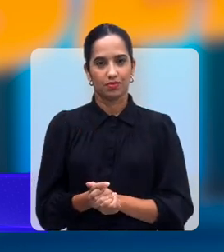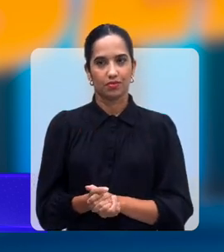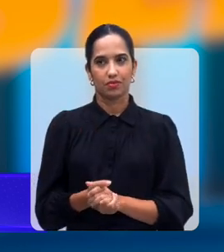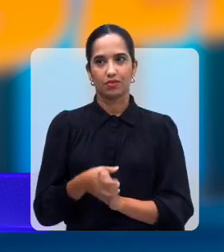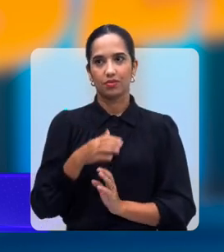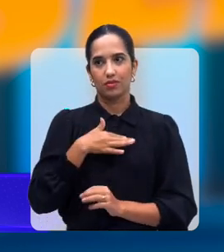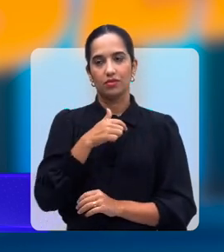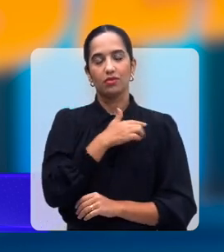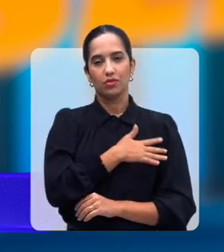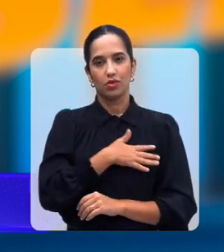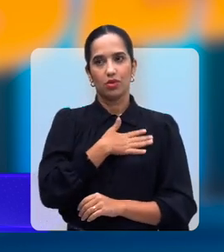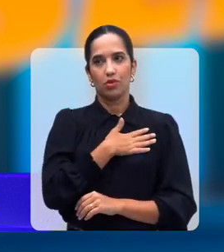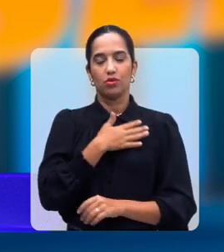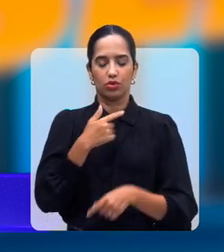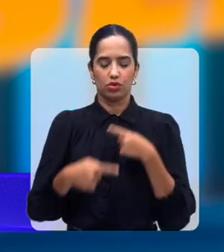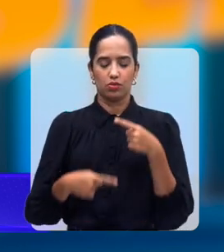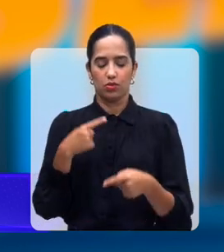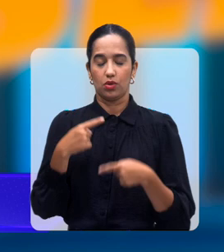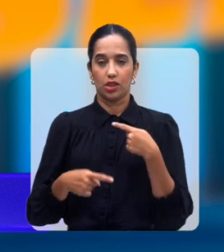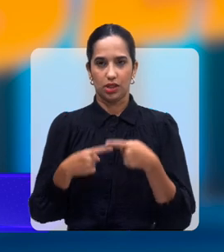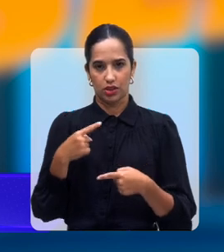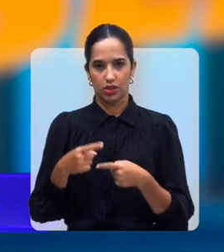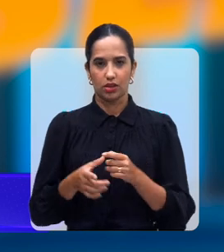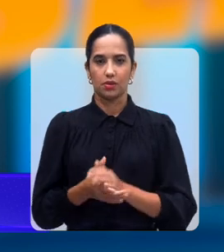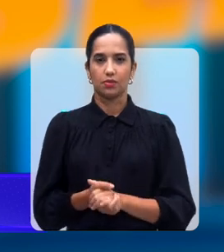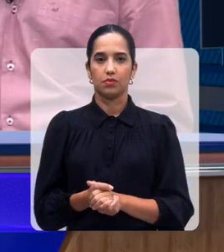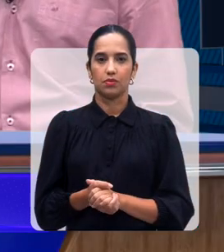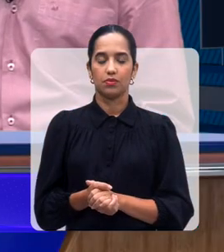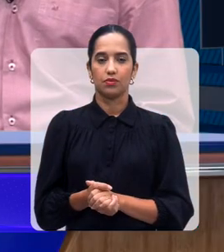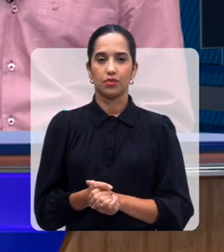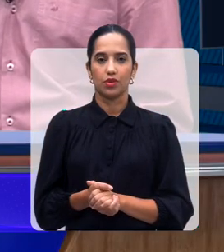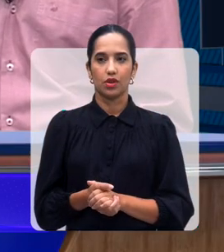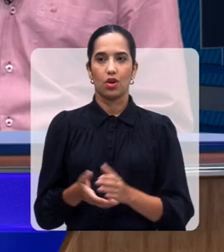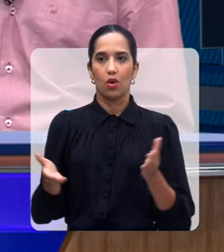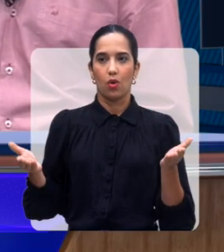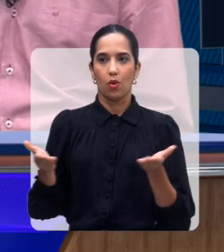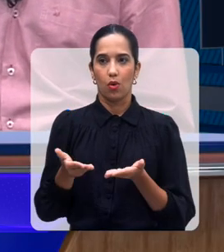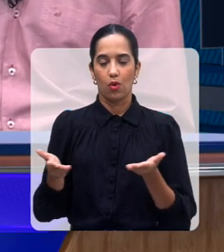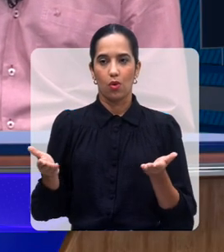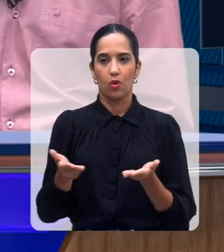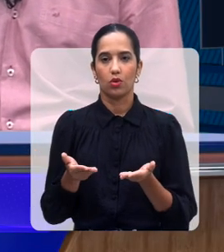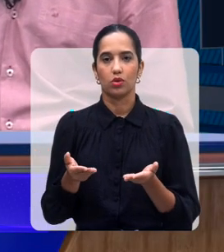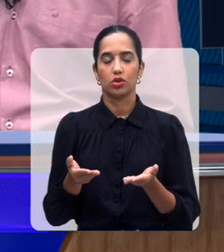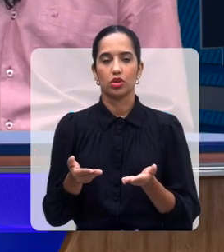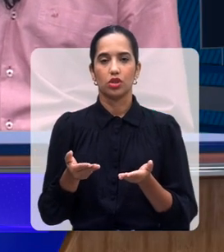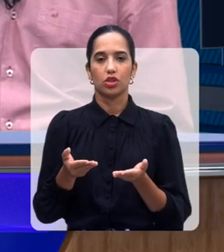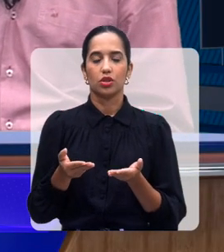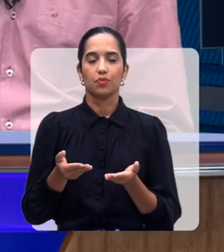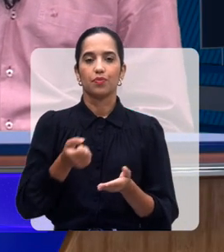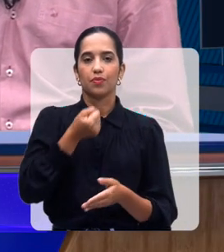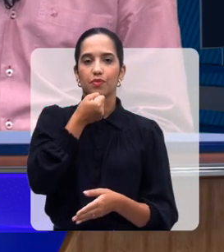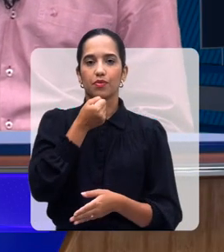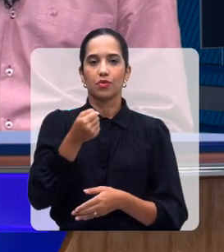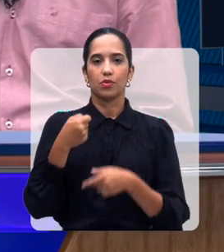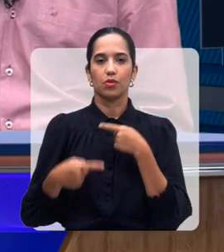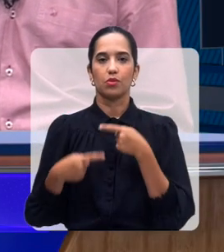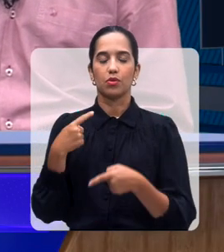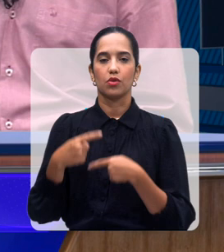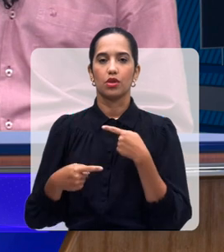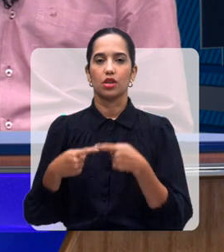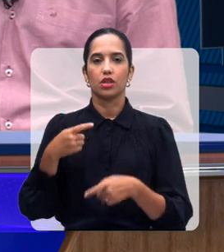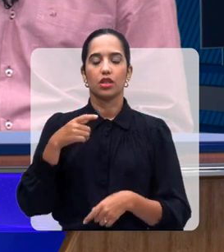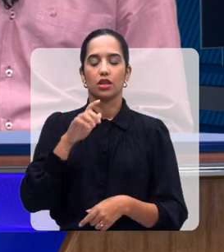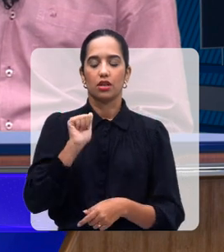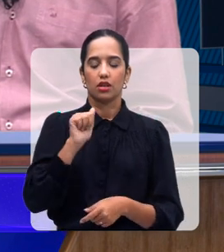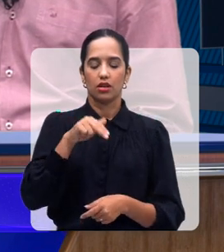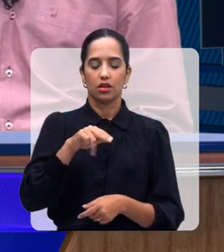eu tenho muita afinidade com política. Pronto. E aí, hoje eu sou repórter de política da